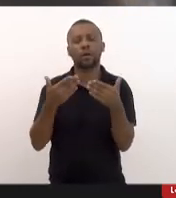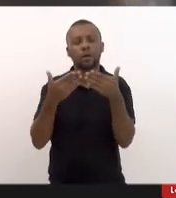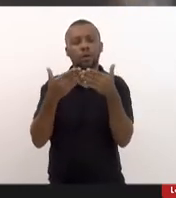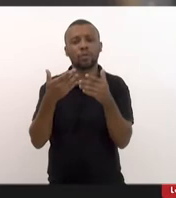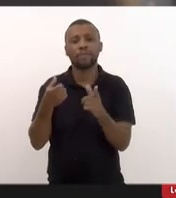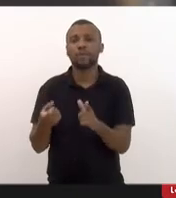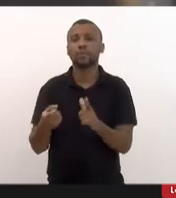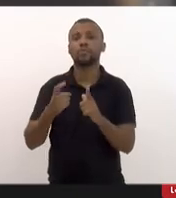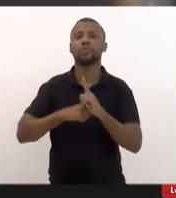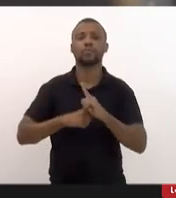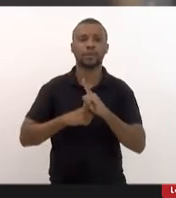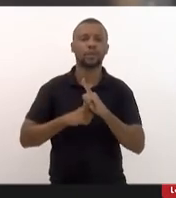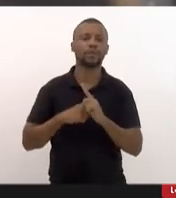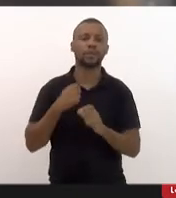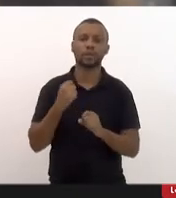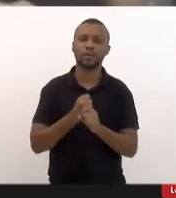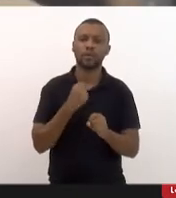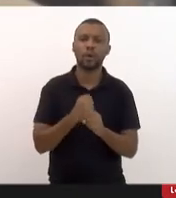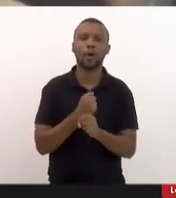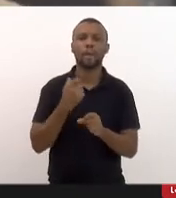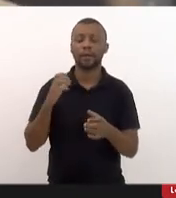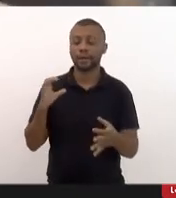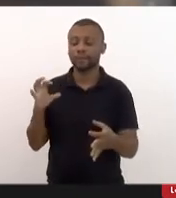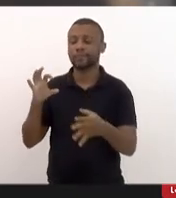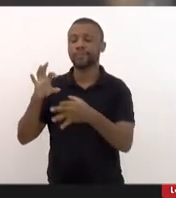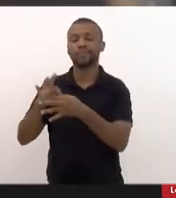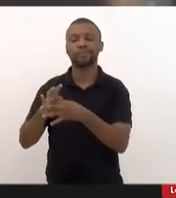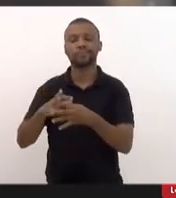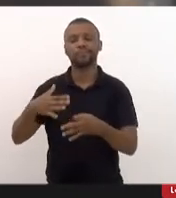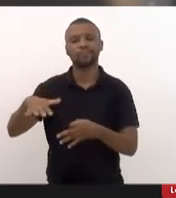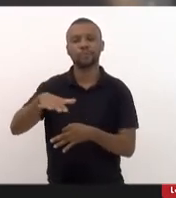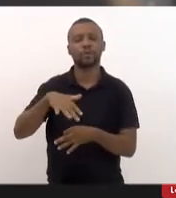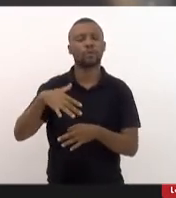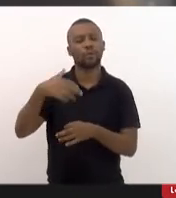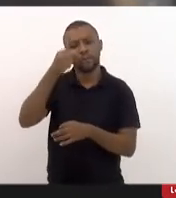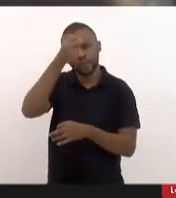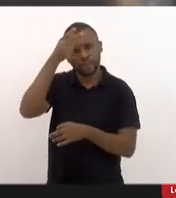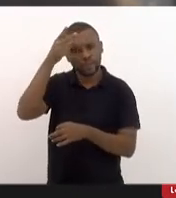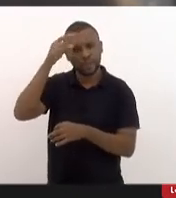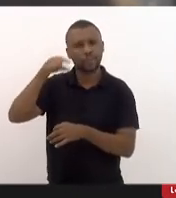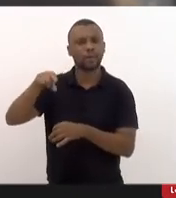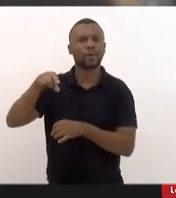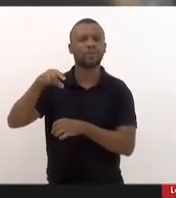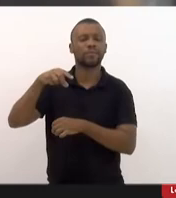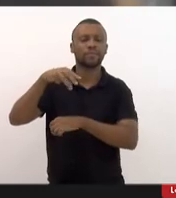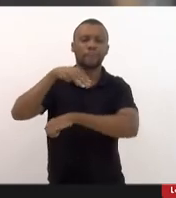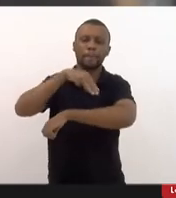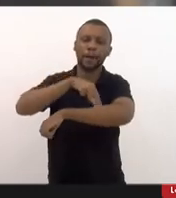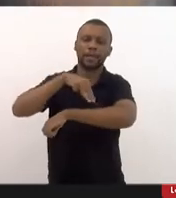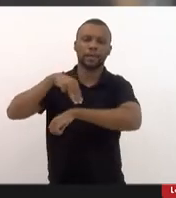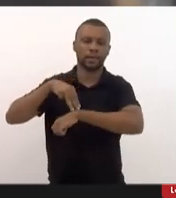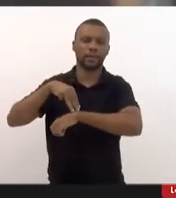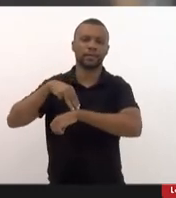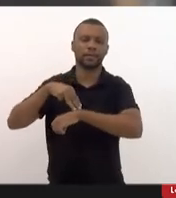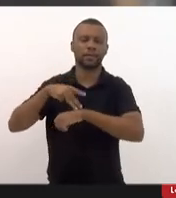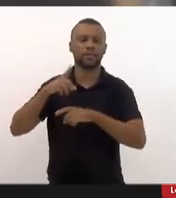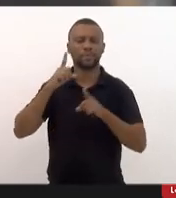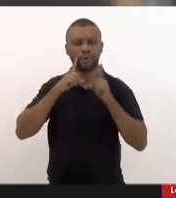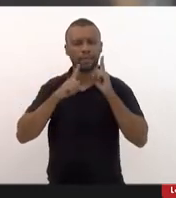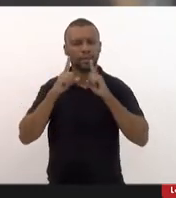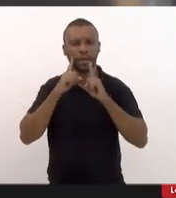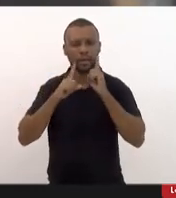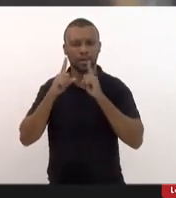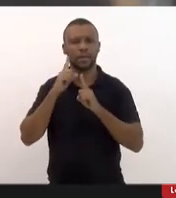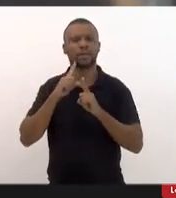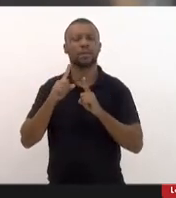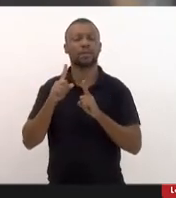até o município de Maricá. Possível provar um pouco de Maricá. Então, eu entendo que não adianta,